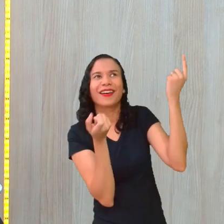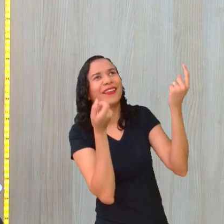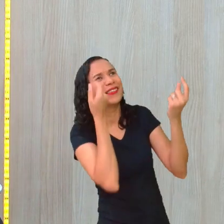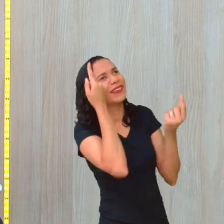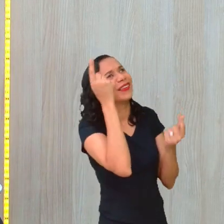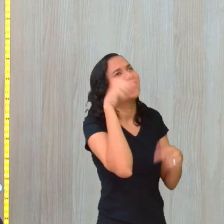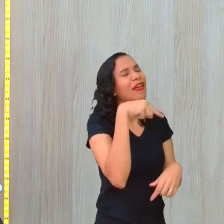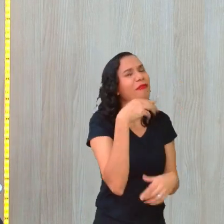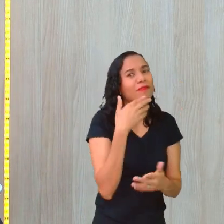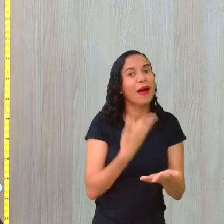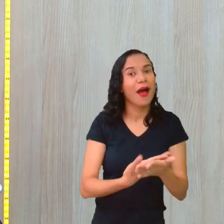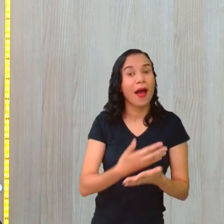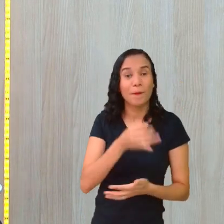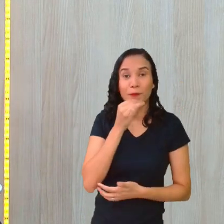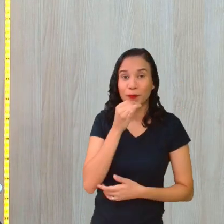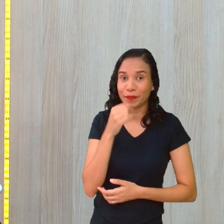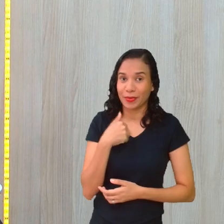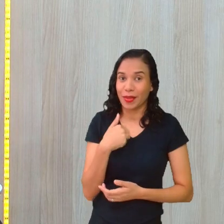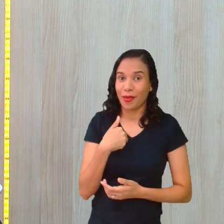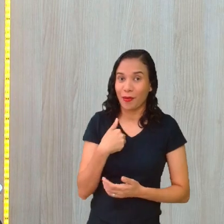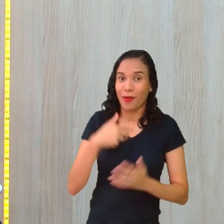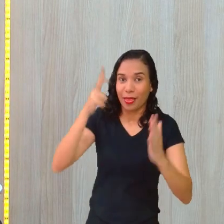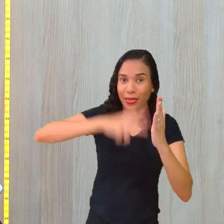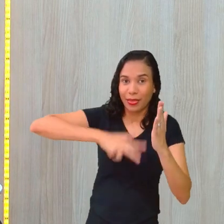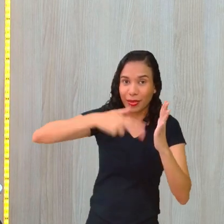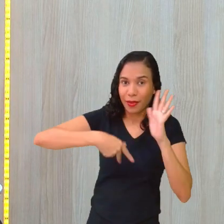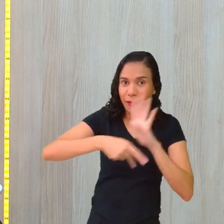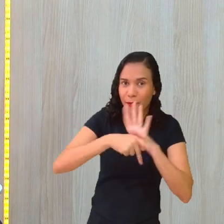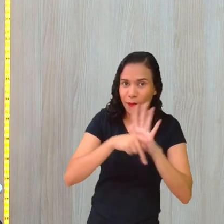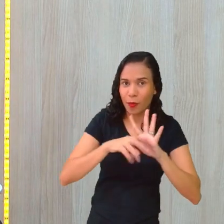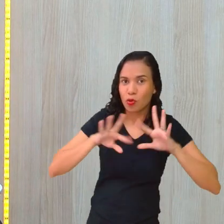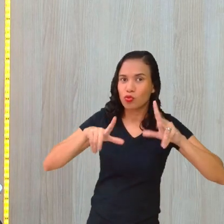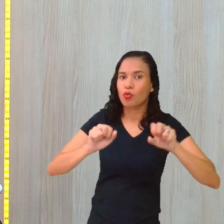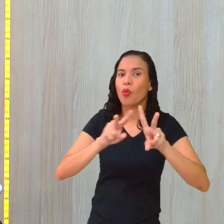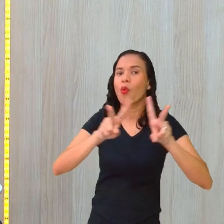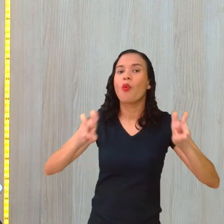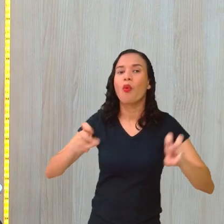muito impressionantes. Por exemplo, eu acompanhei a saga do lobisomem,